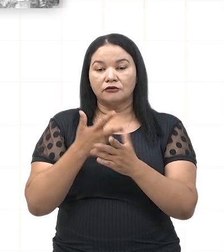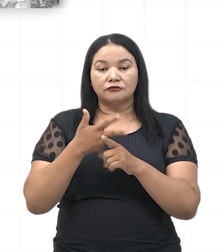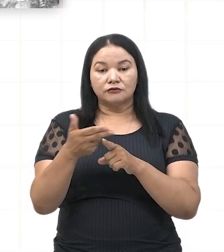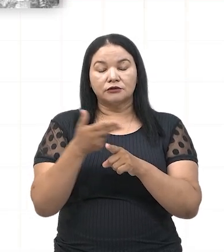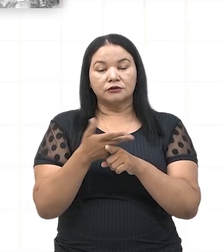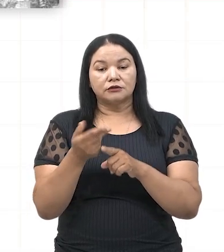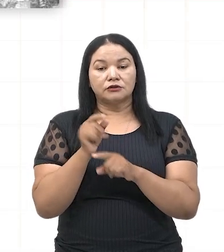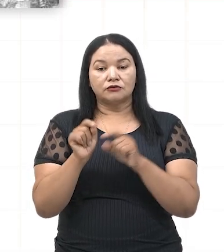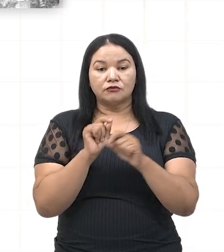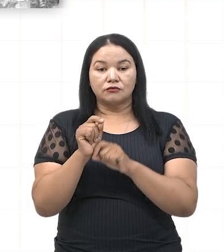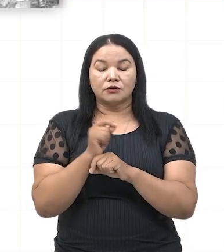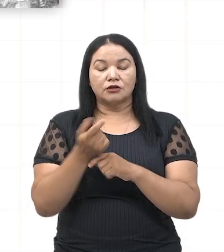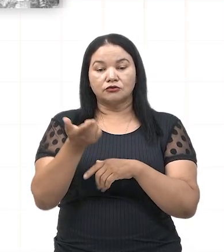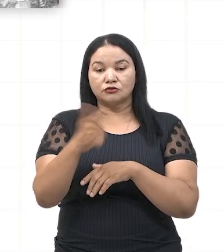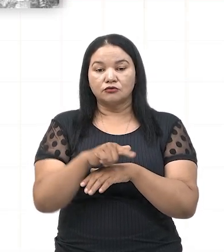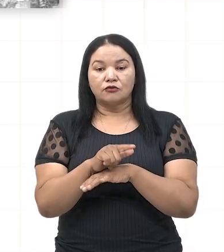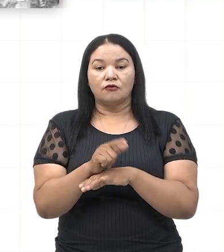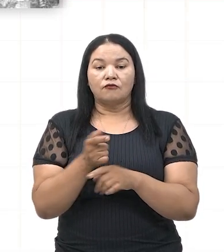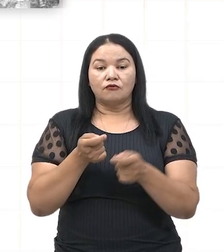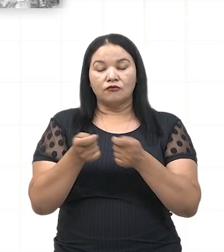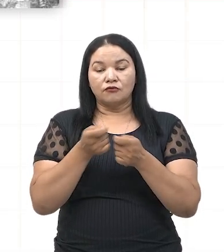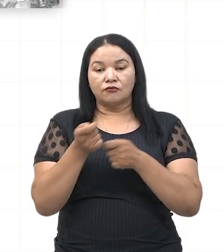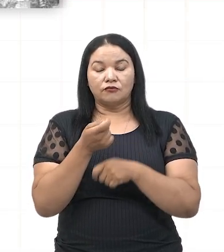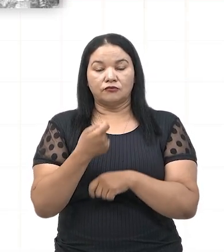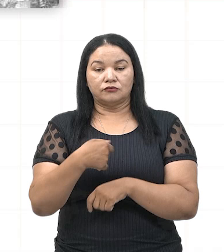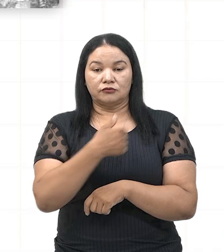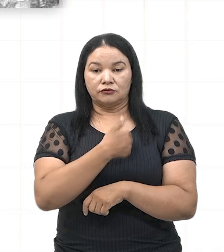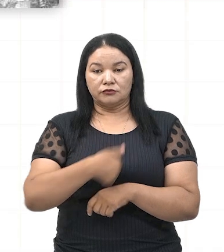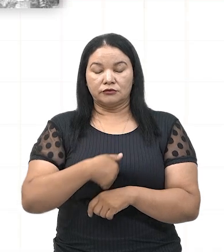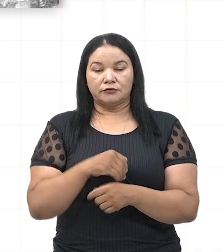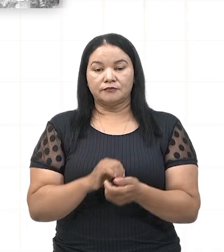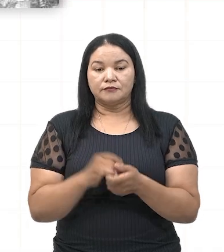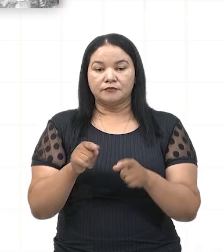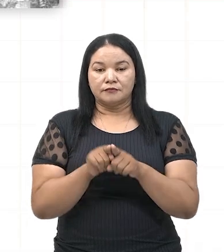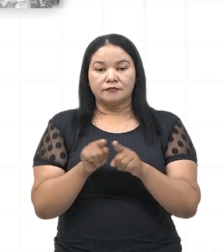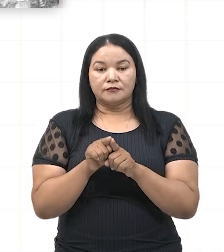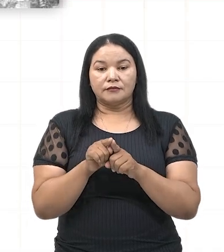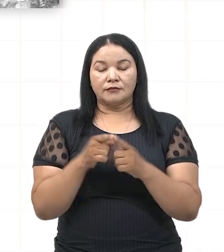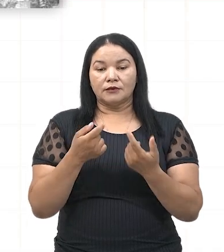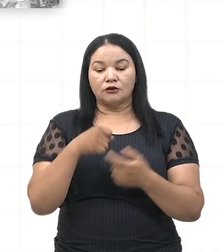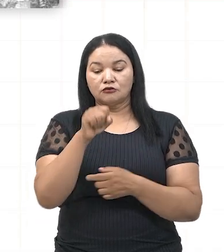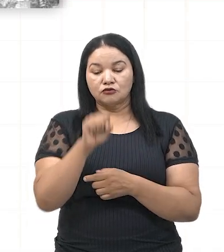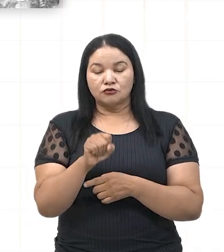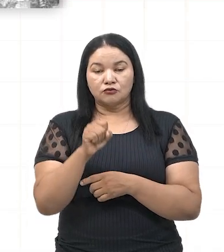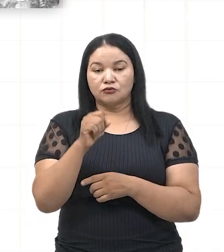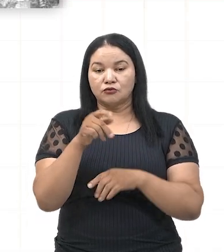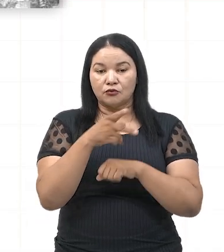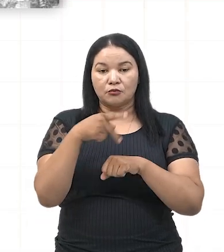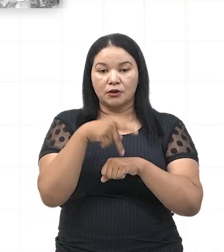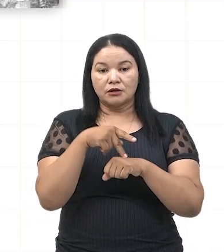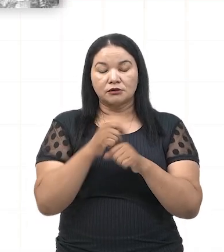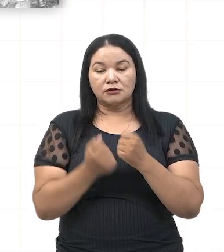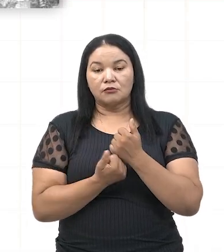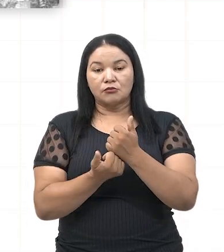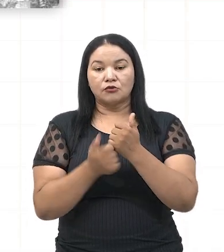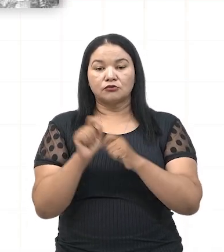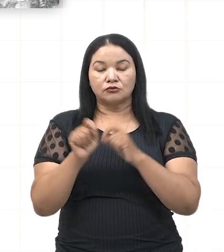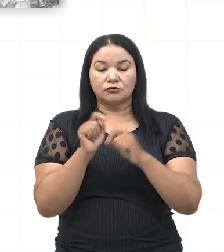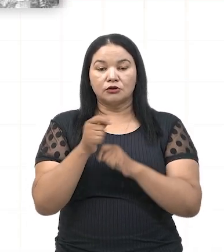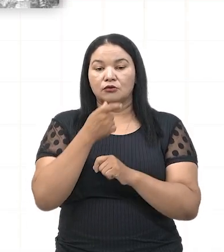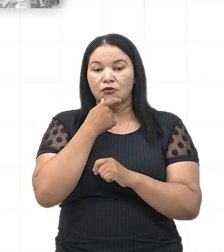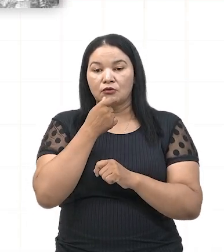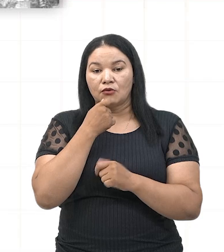Então, observem que esse movimento que vai acontecer no sul do país vai ter o apoio direto do governo federal na figura